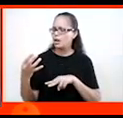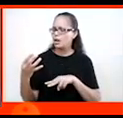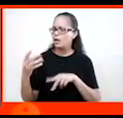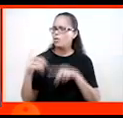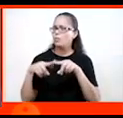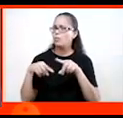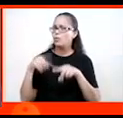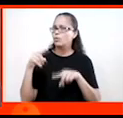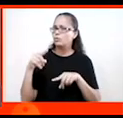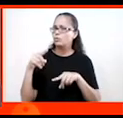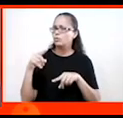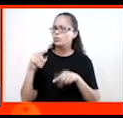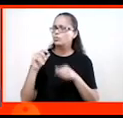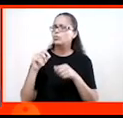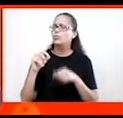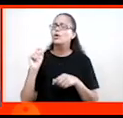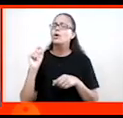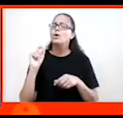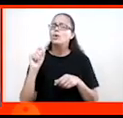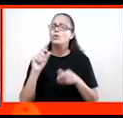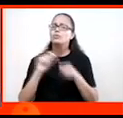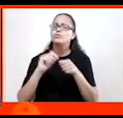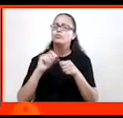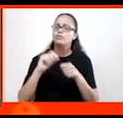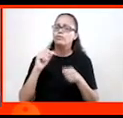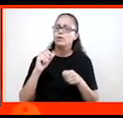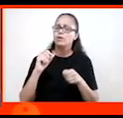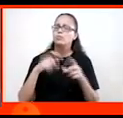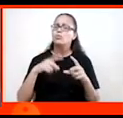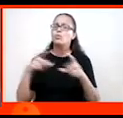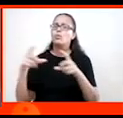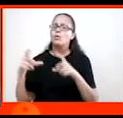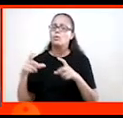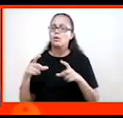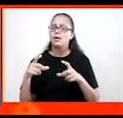produto, Desde, por exemplo, shampoo,